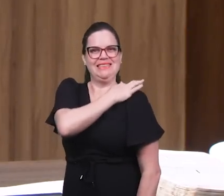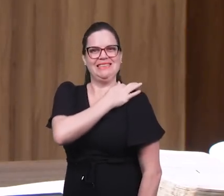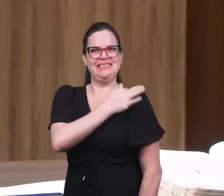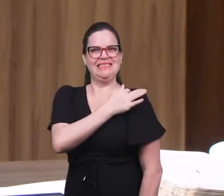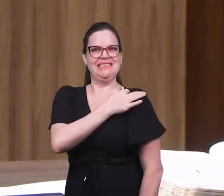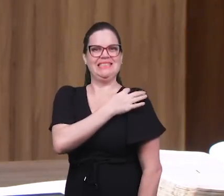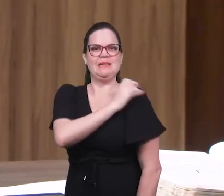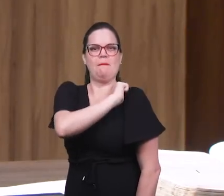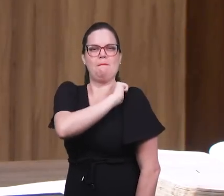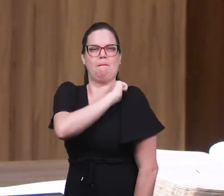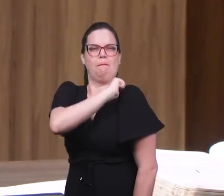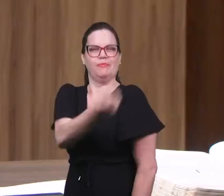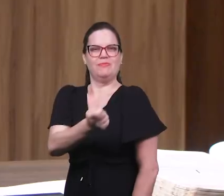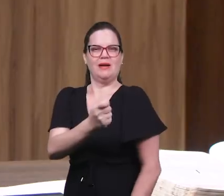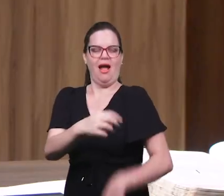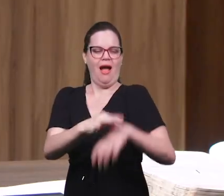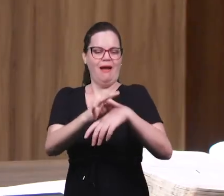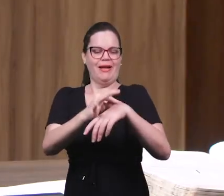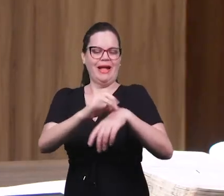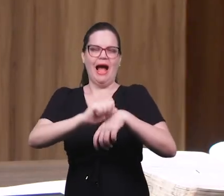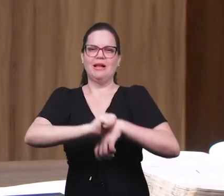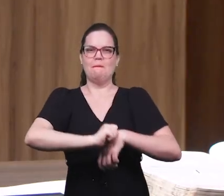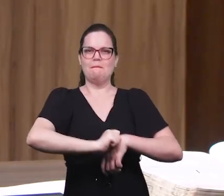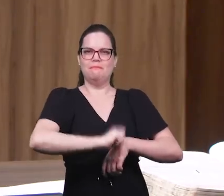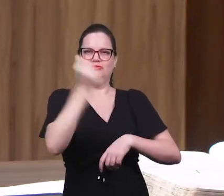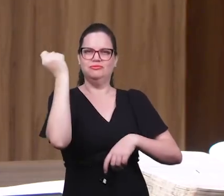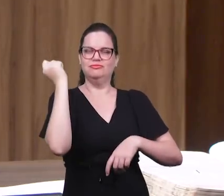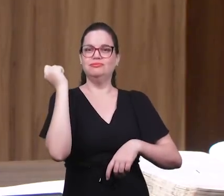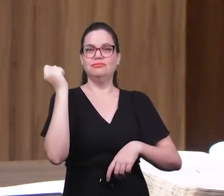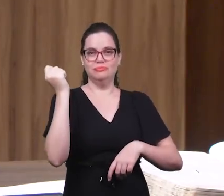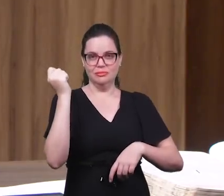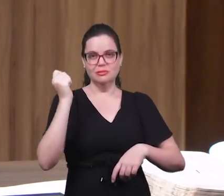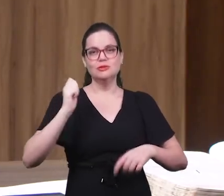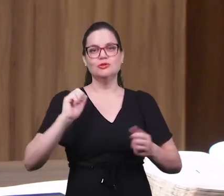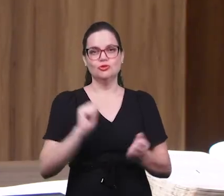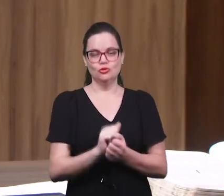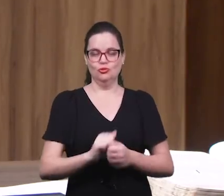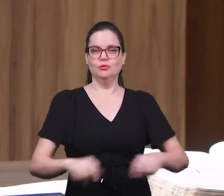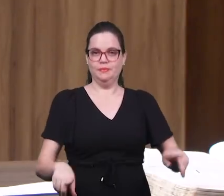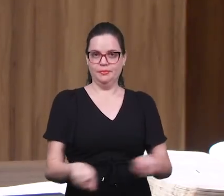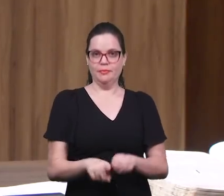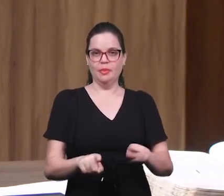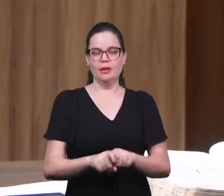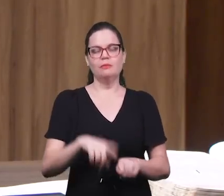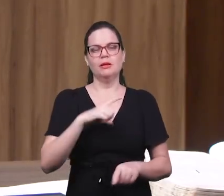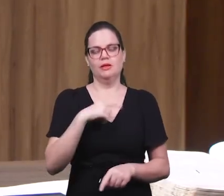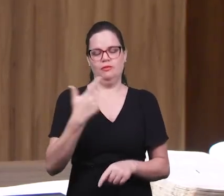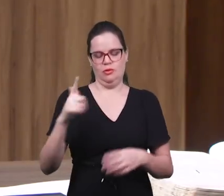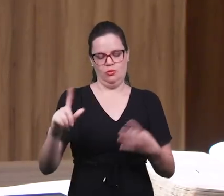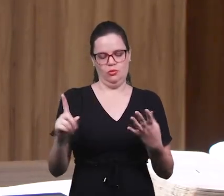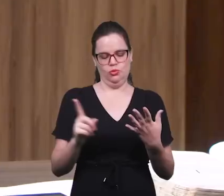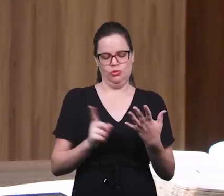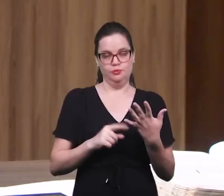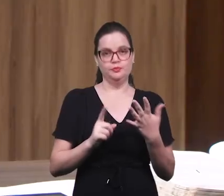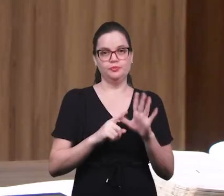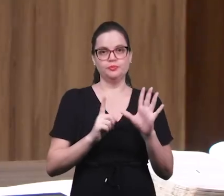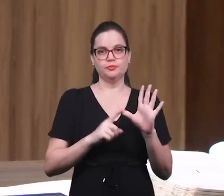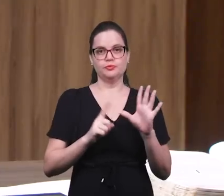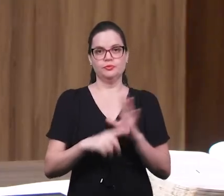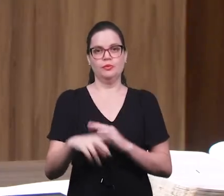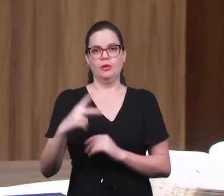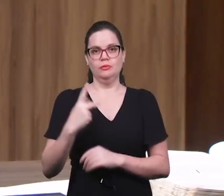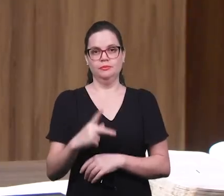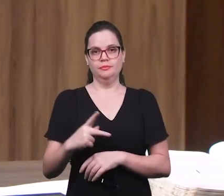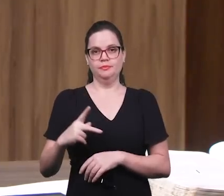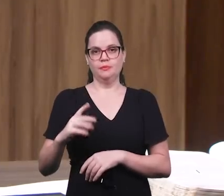época, nós tivemos um testemunho de Policarpo, né? Na época de Marco Aurélio, testemunho de Policarpo, que aquele com 86